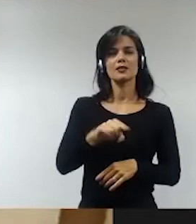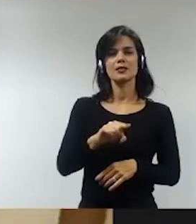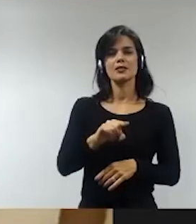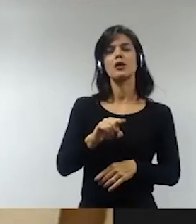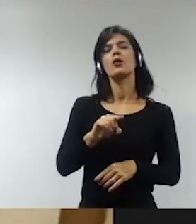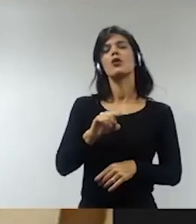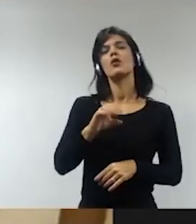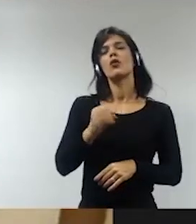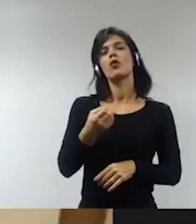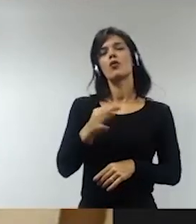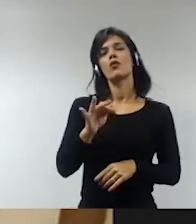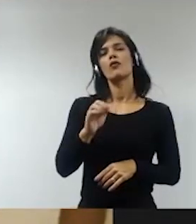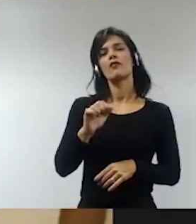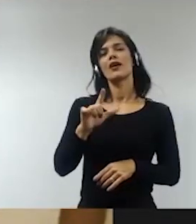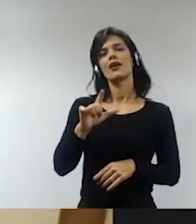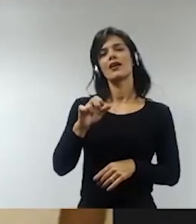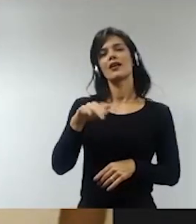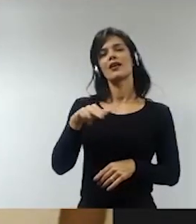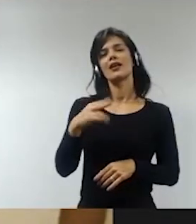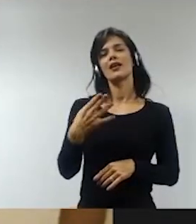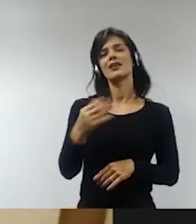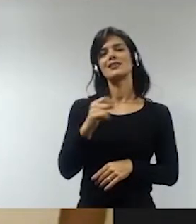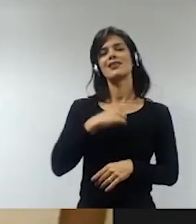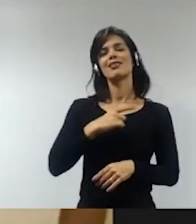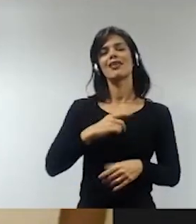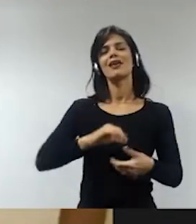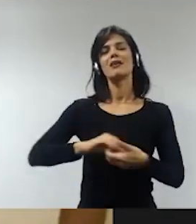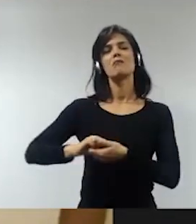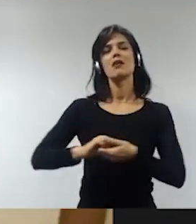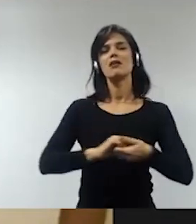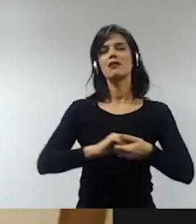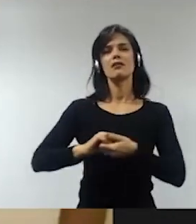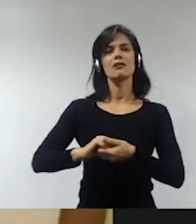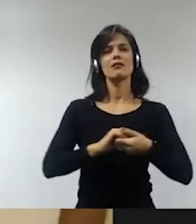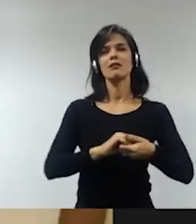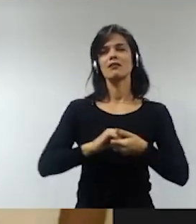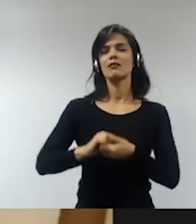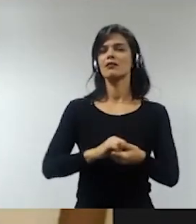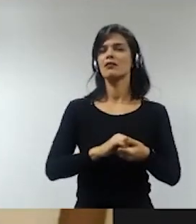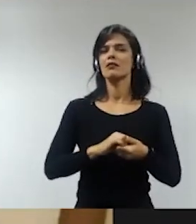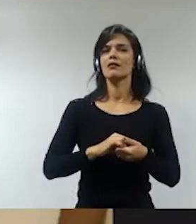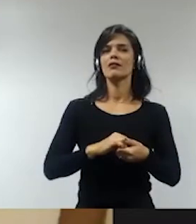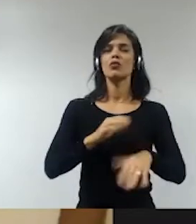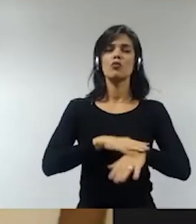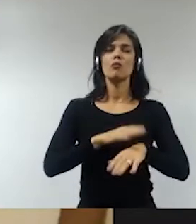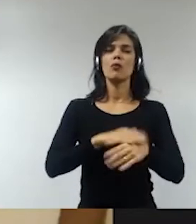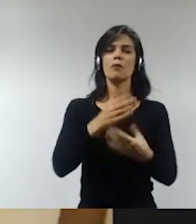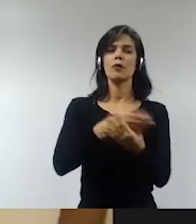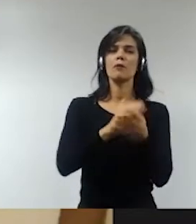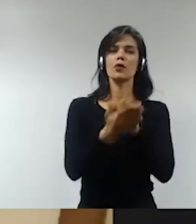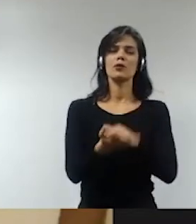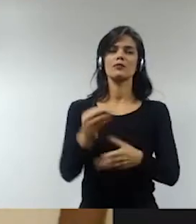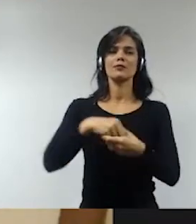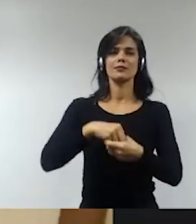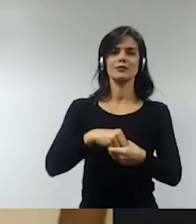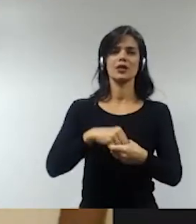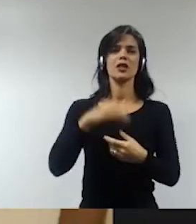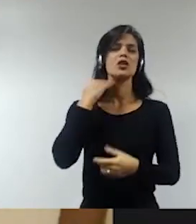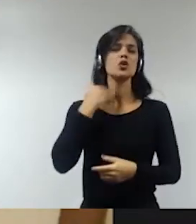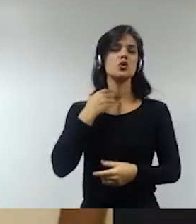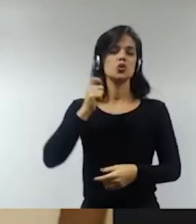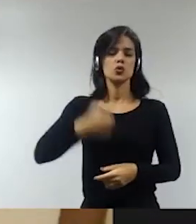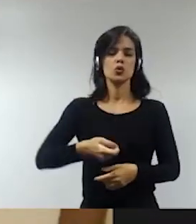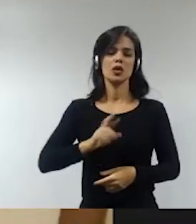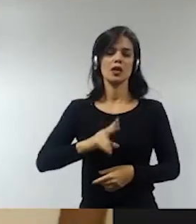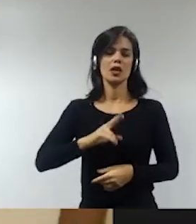especializadas ou não, se utilizem da mediação em diversos momentos do processo. E aí, para facilitar, especialmente os juízes que não são de